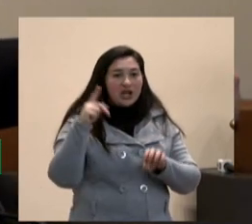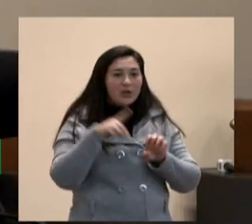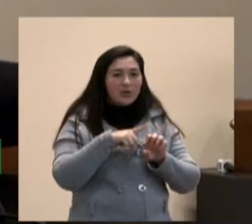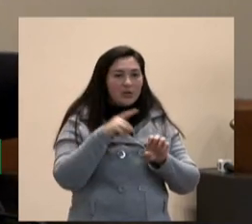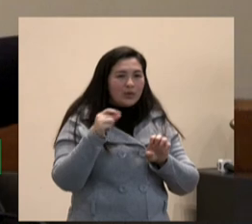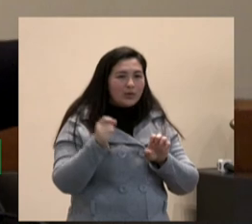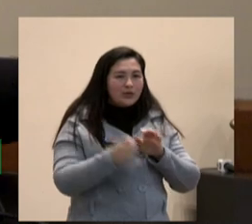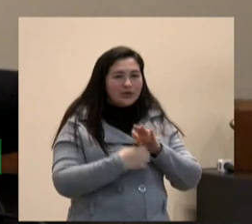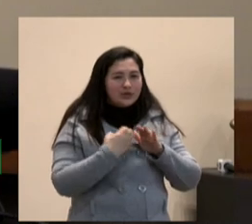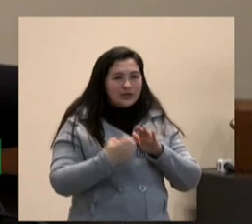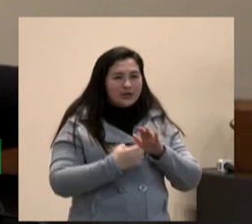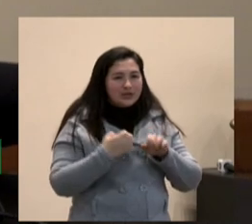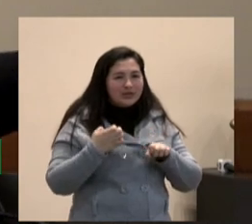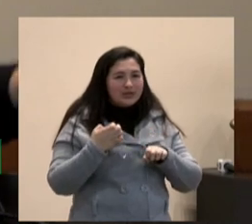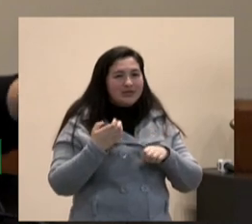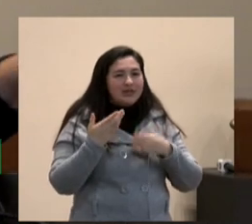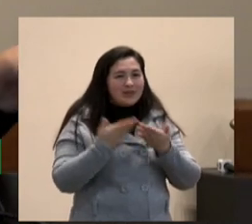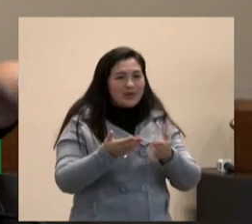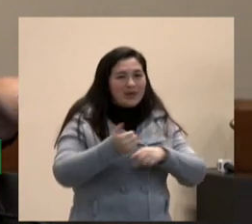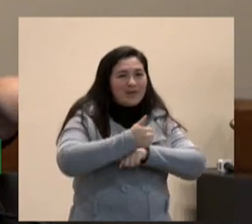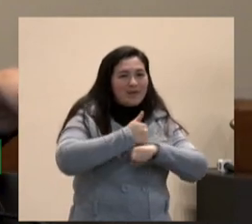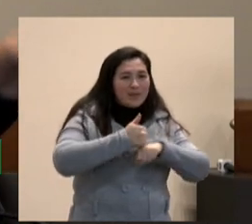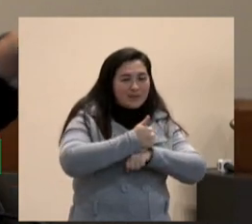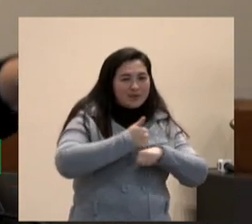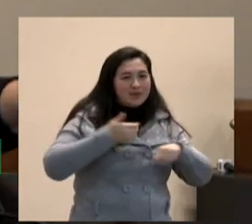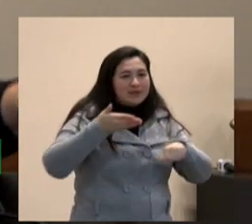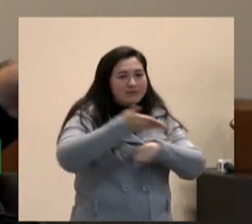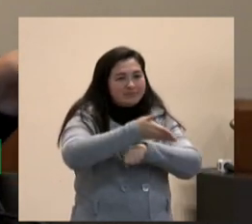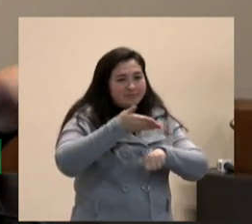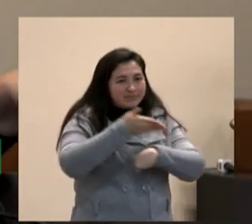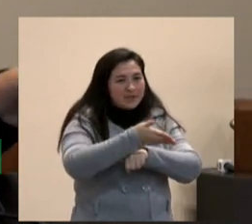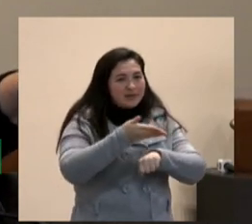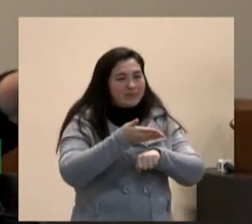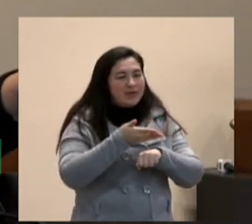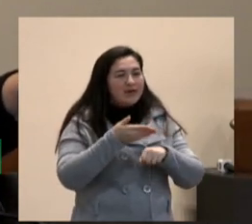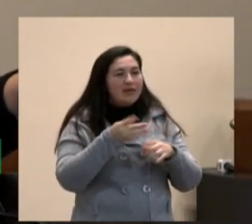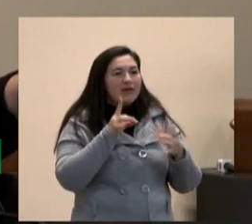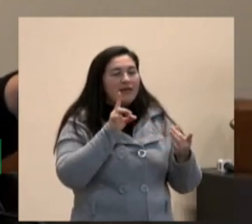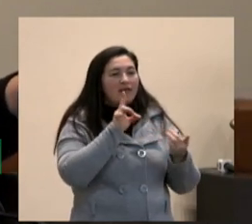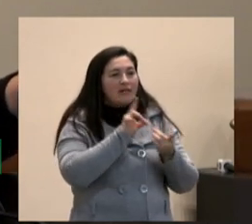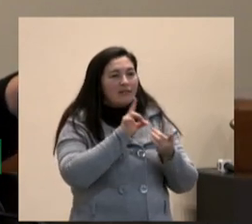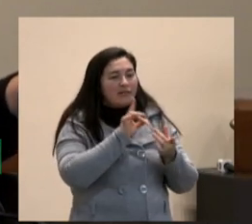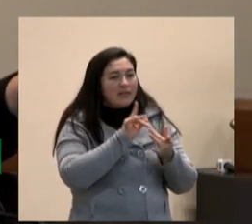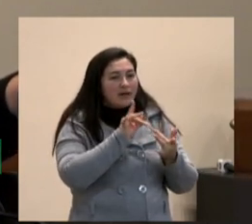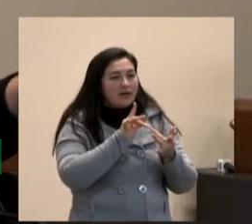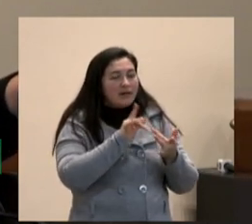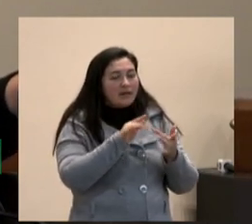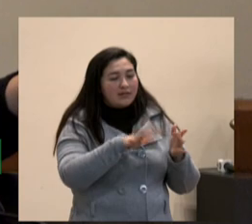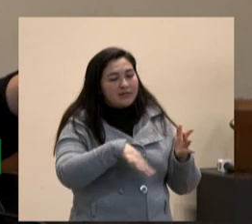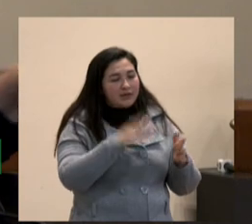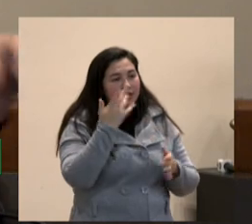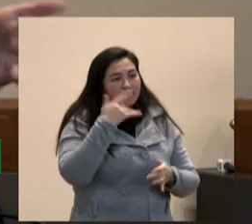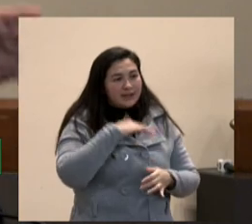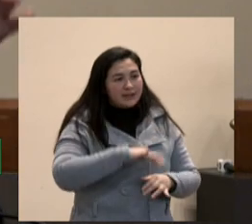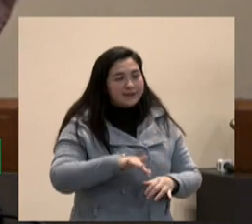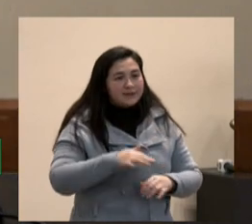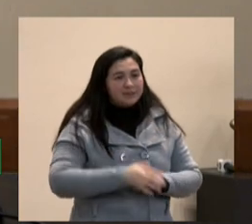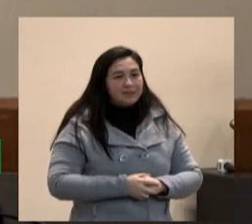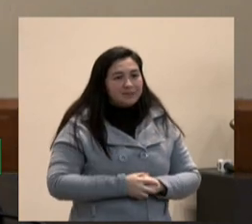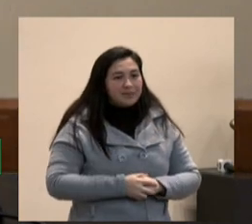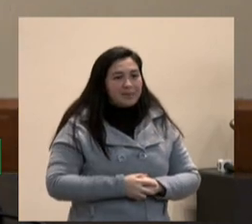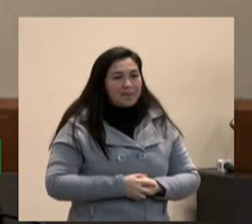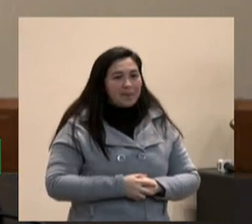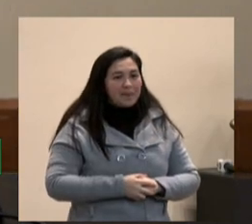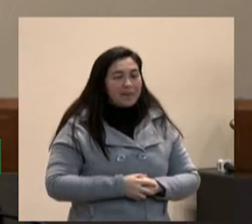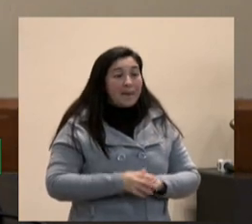lugar das profissionais nesse atendimento e nessa função de educar e cuidar as crianças. Né? Por mais que as pessoas digam,